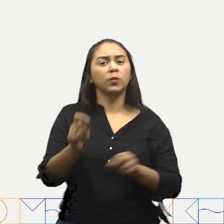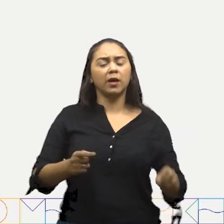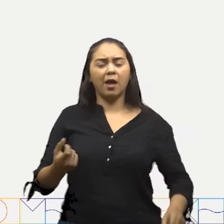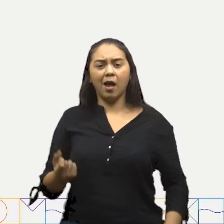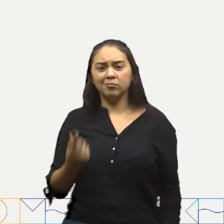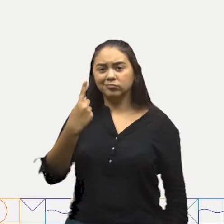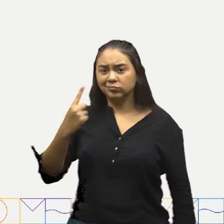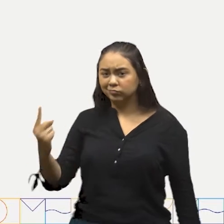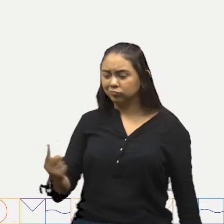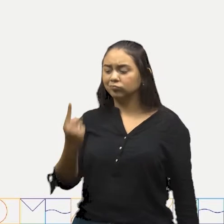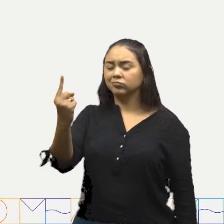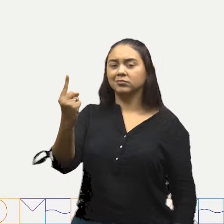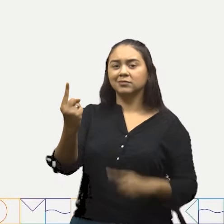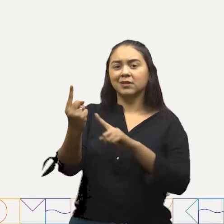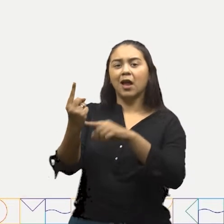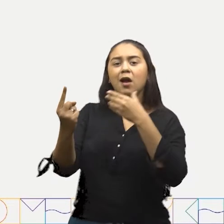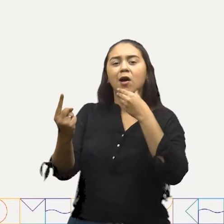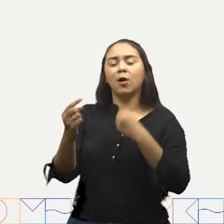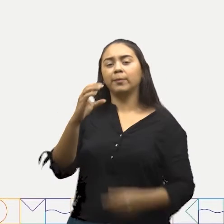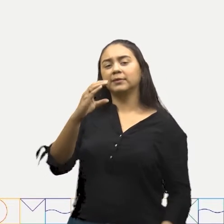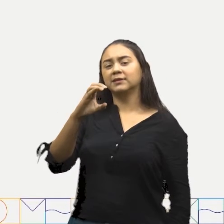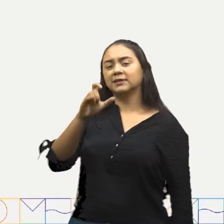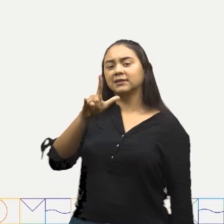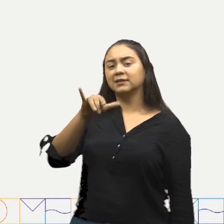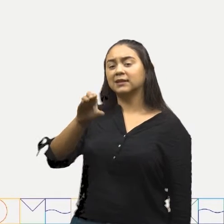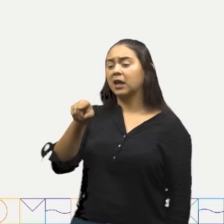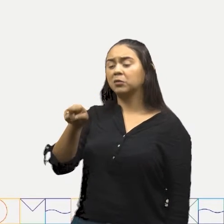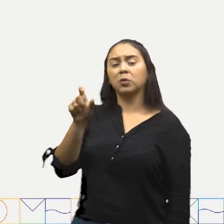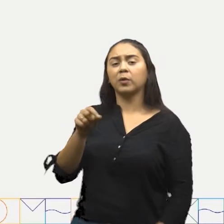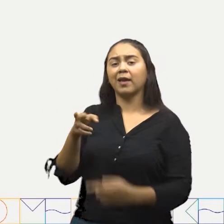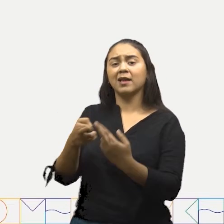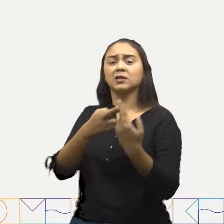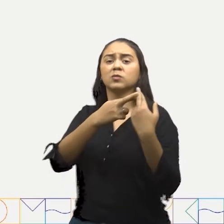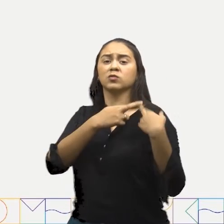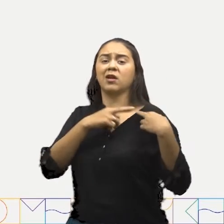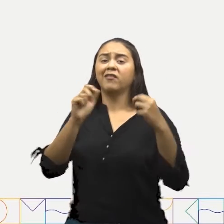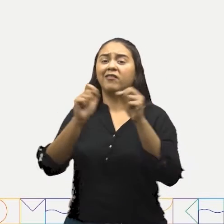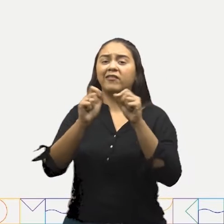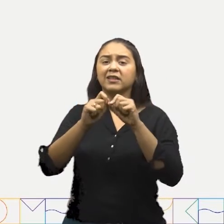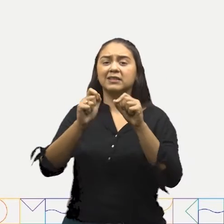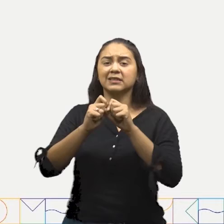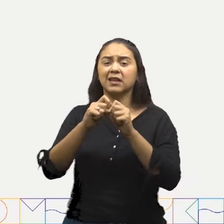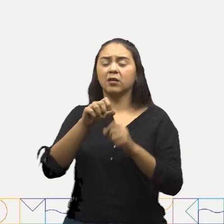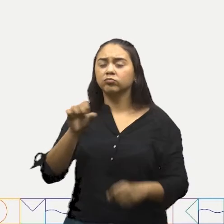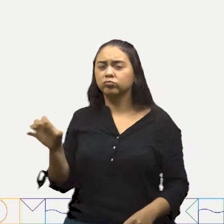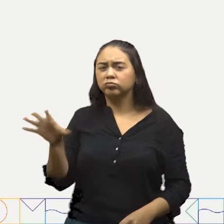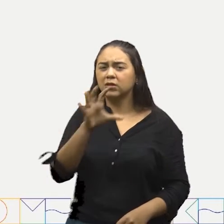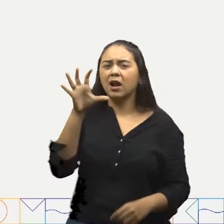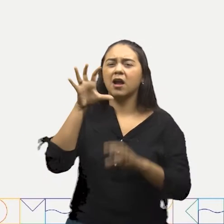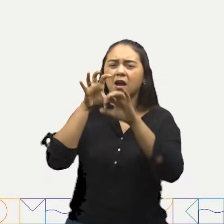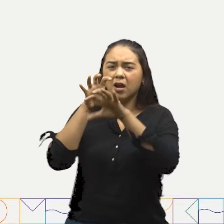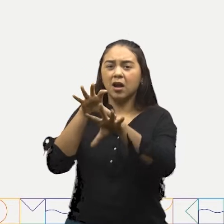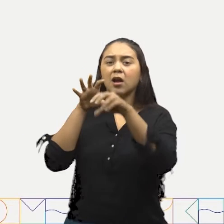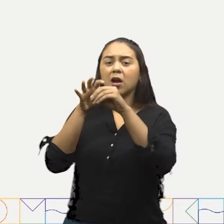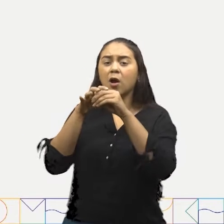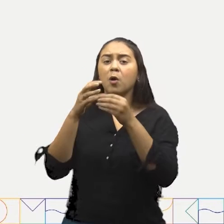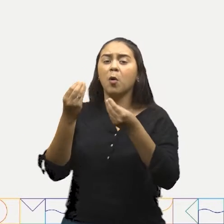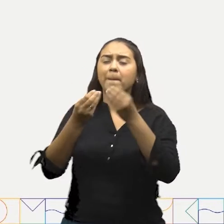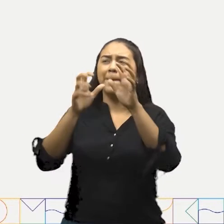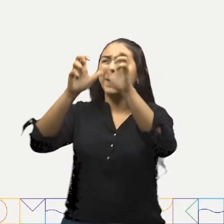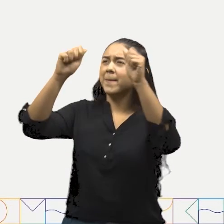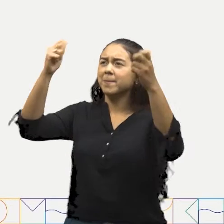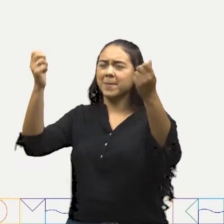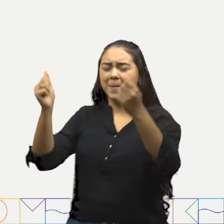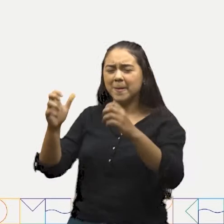artista inesperado, Célio. Ele ficou responsável por confeccionar um dragão chinês, com tecidos para homenagear